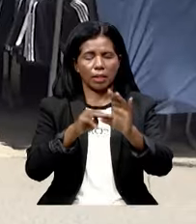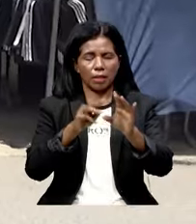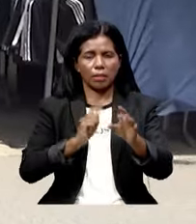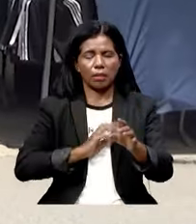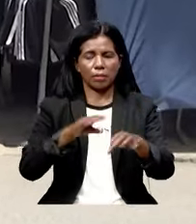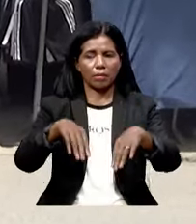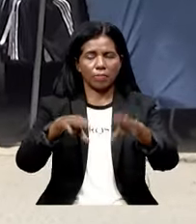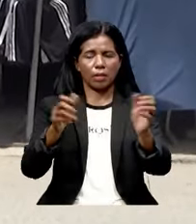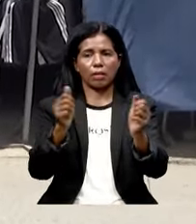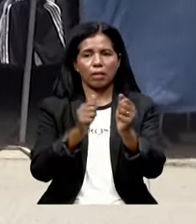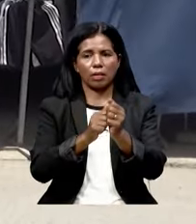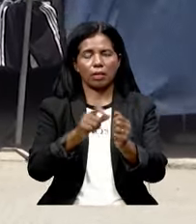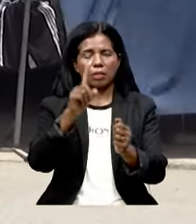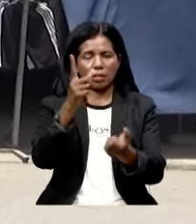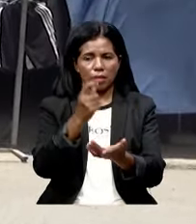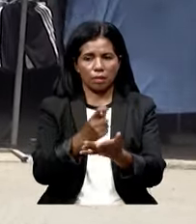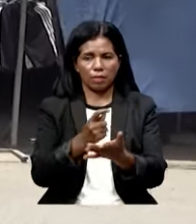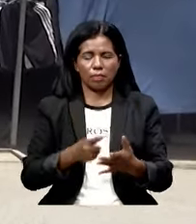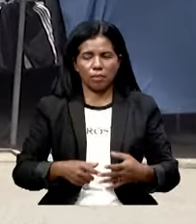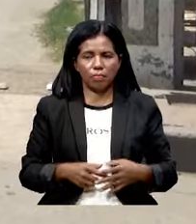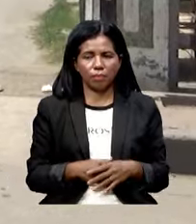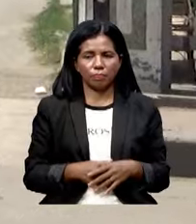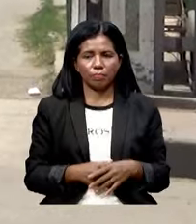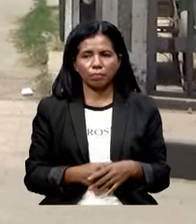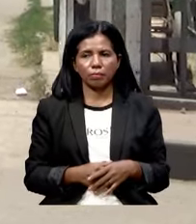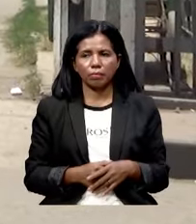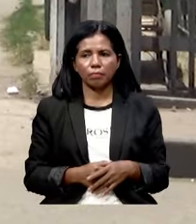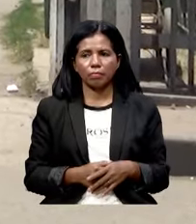o de halo negócio a muito criam e da Resin. Abraão Amaral, David Gonçalves, GMN.